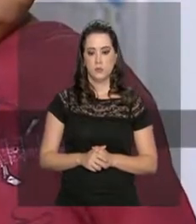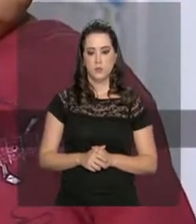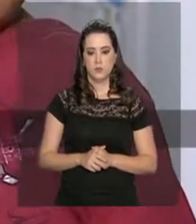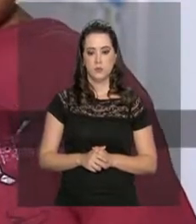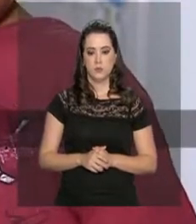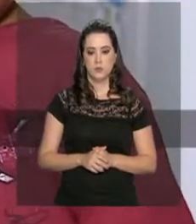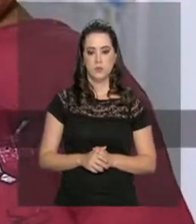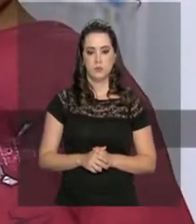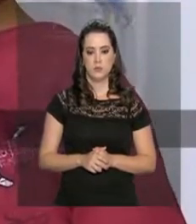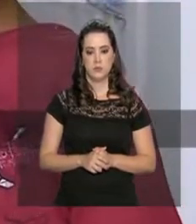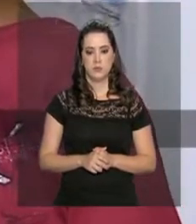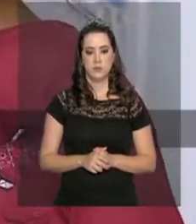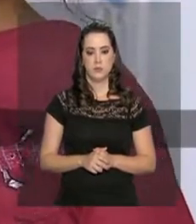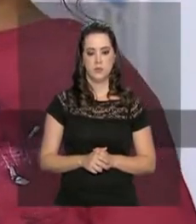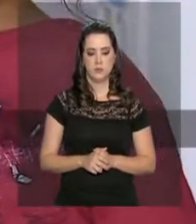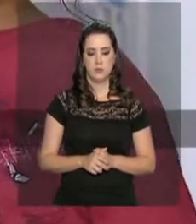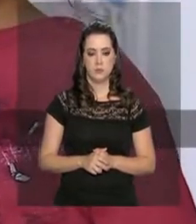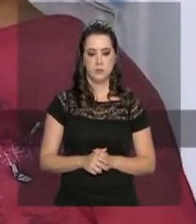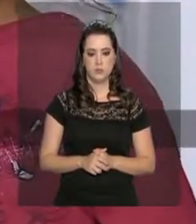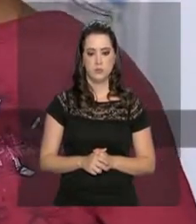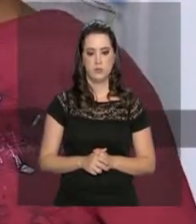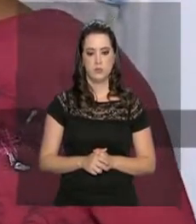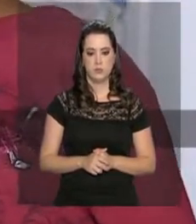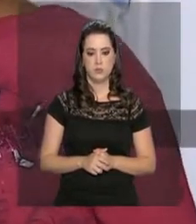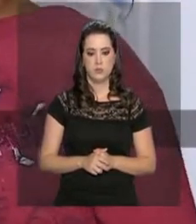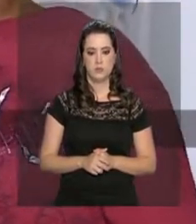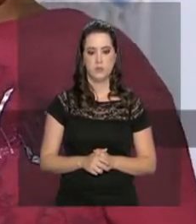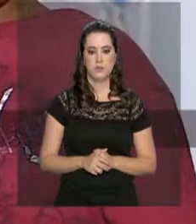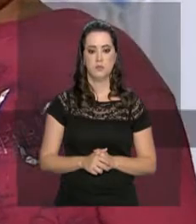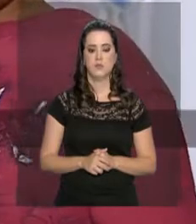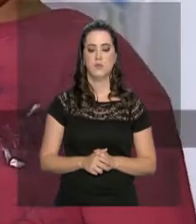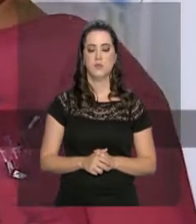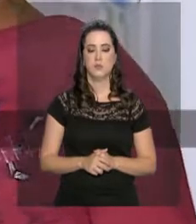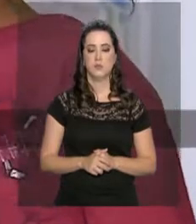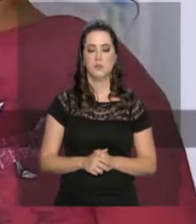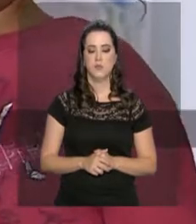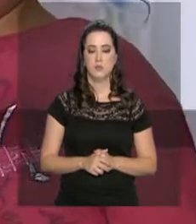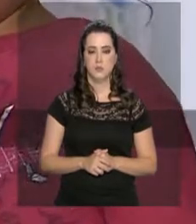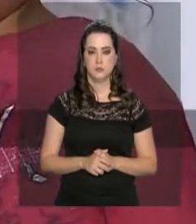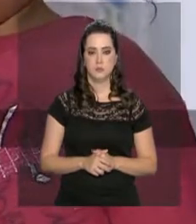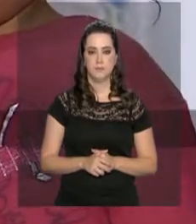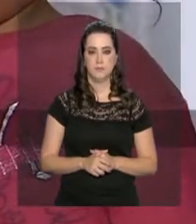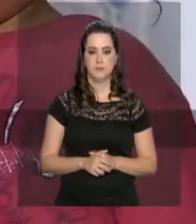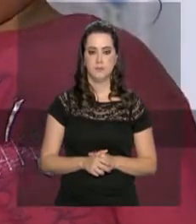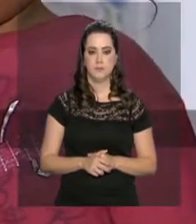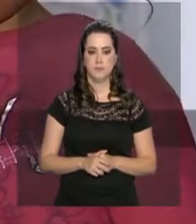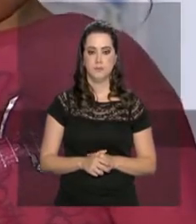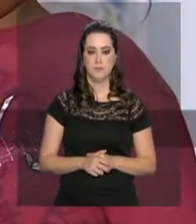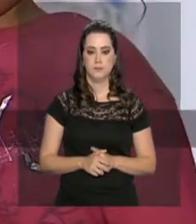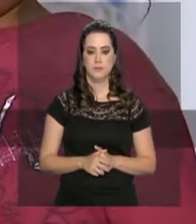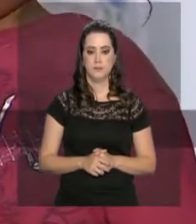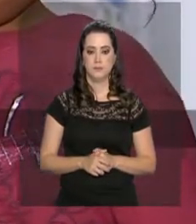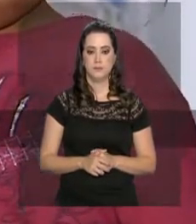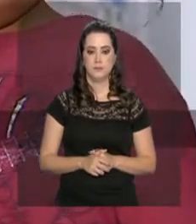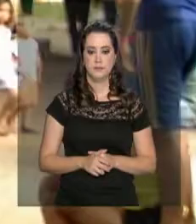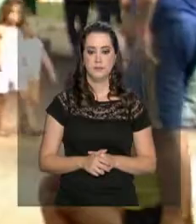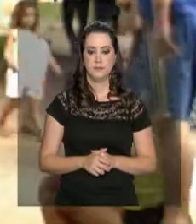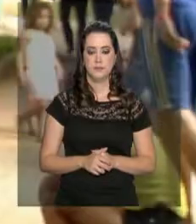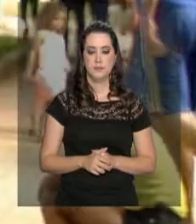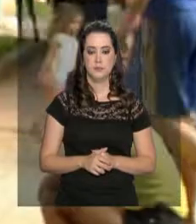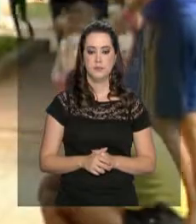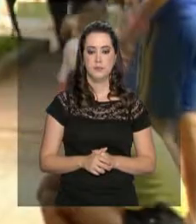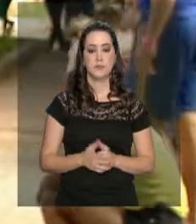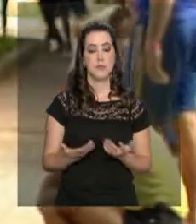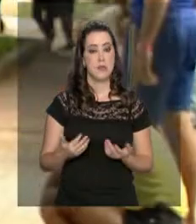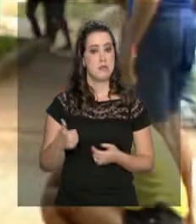para o não ter sua própria a sua própria casa a sua própria coisa eo e no flu charisa ireland